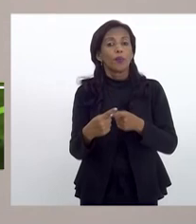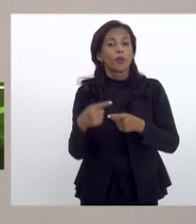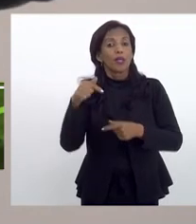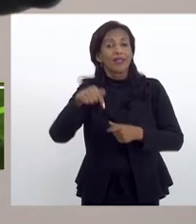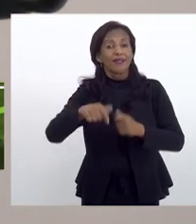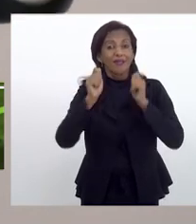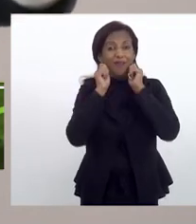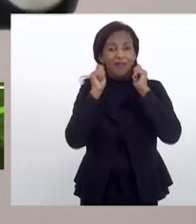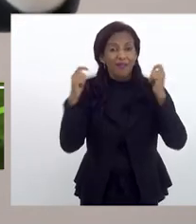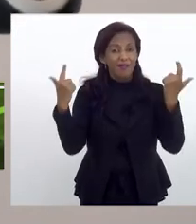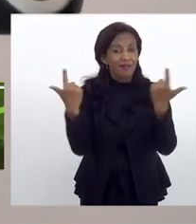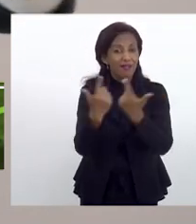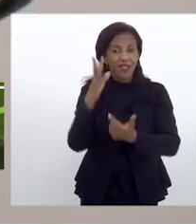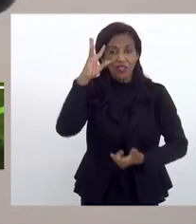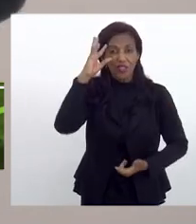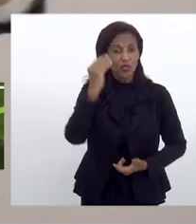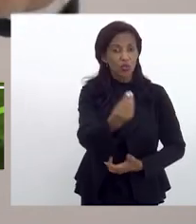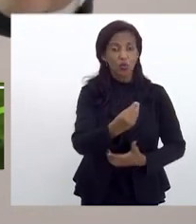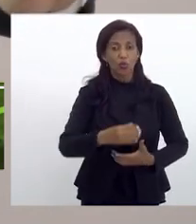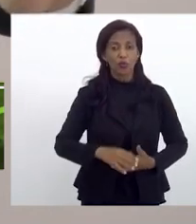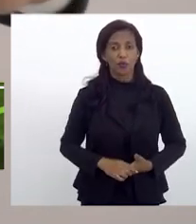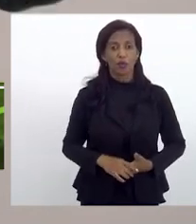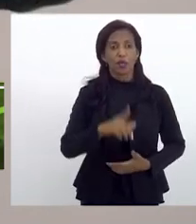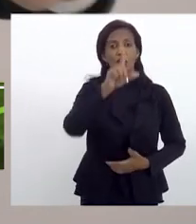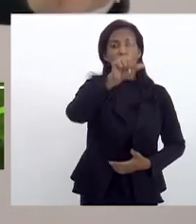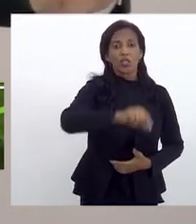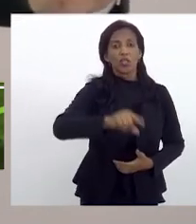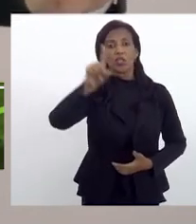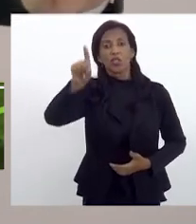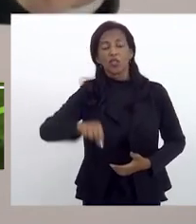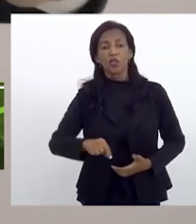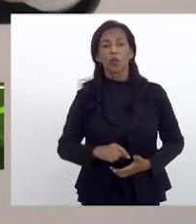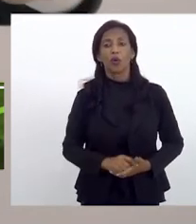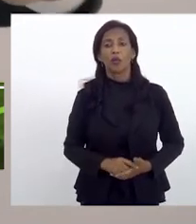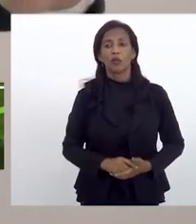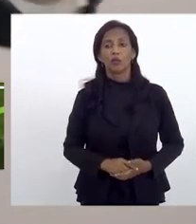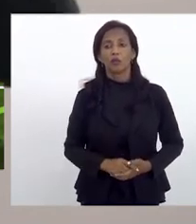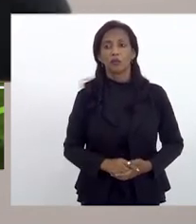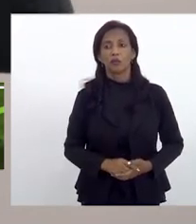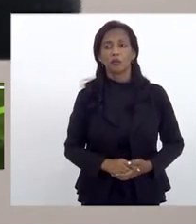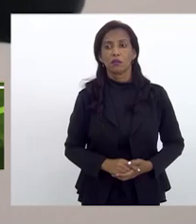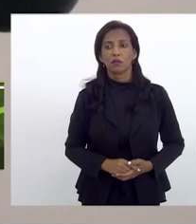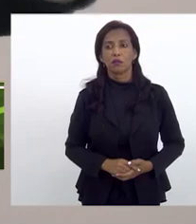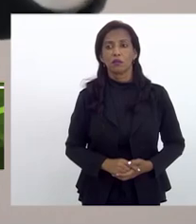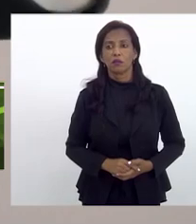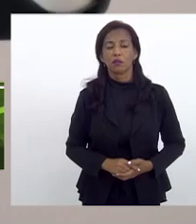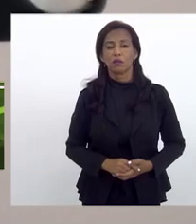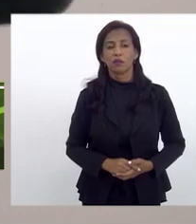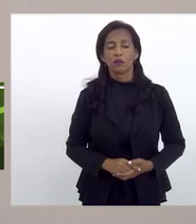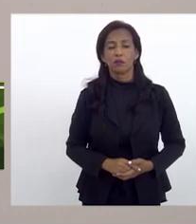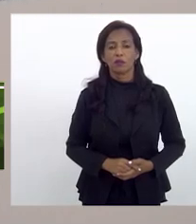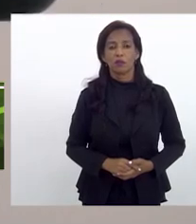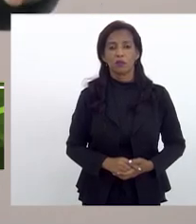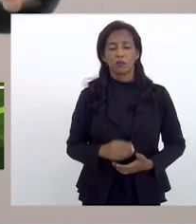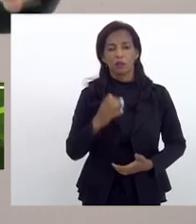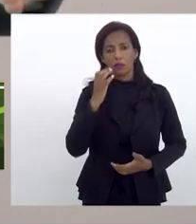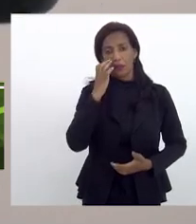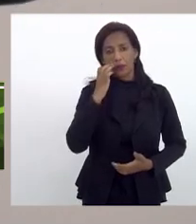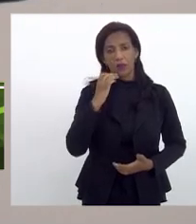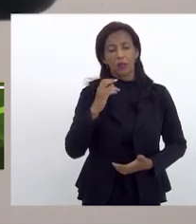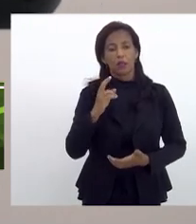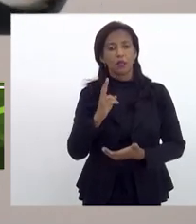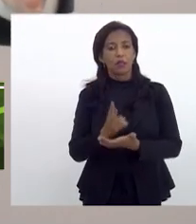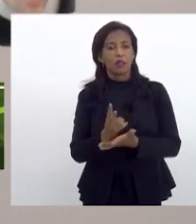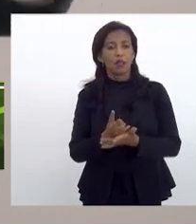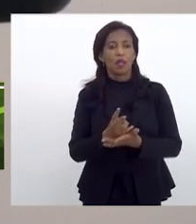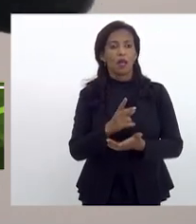parlamento decidisse O parlamento escolhe Escolhe o artigo 4º Que é manter a vedação